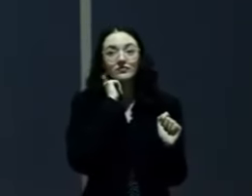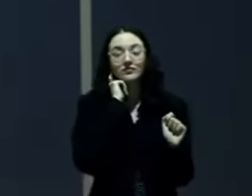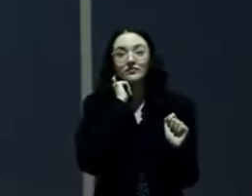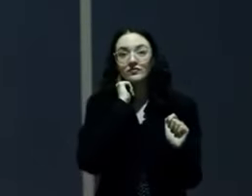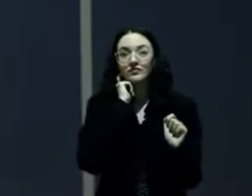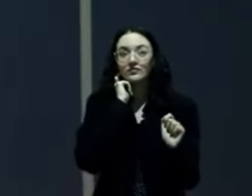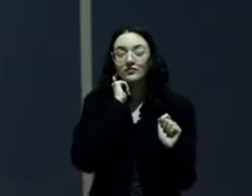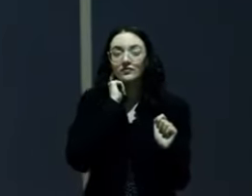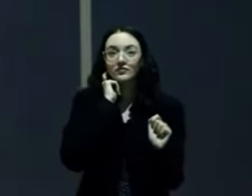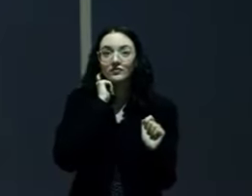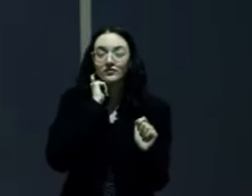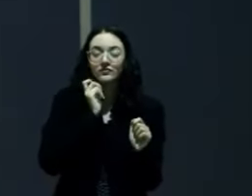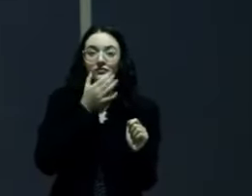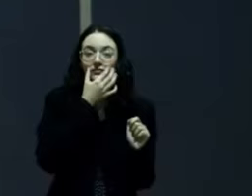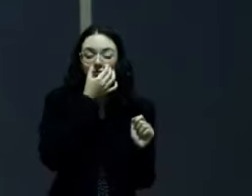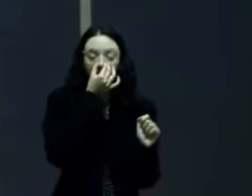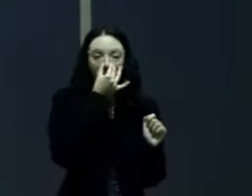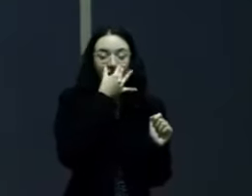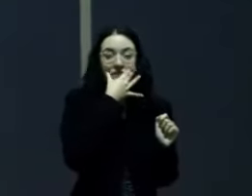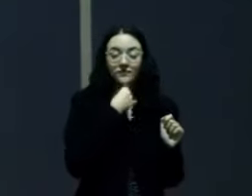por a gente participar todos os meses,